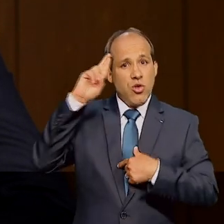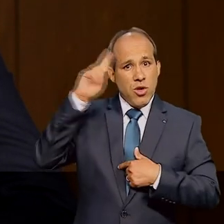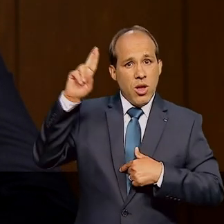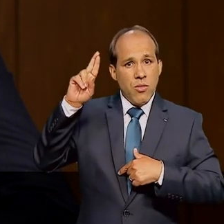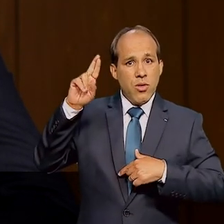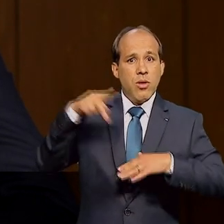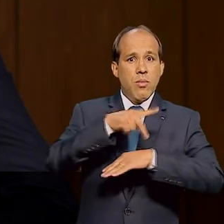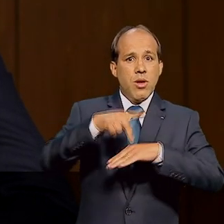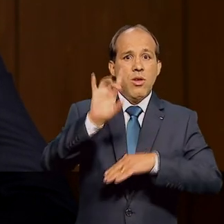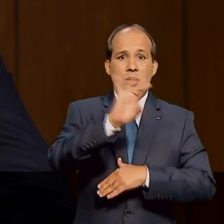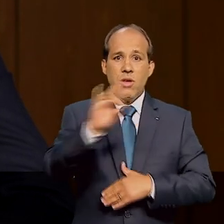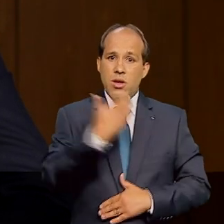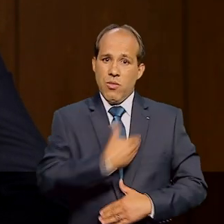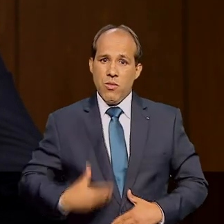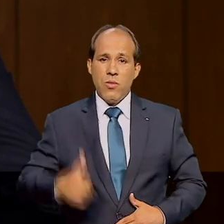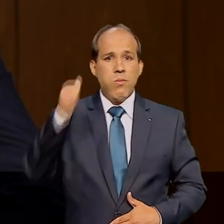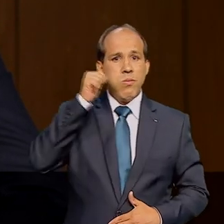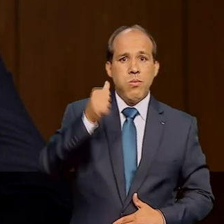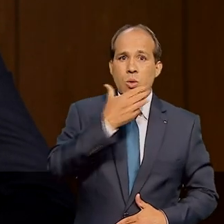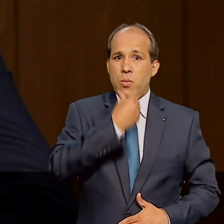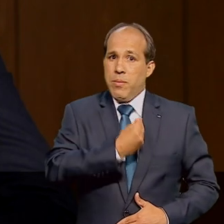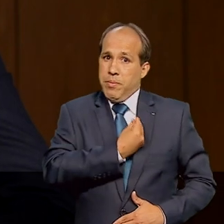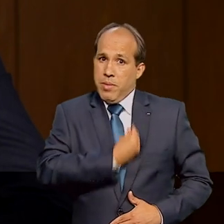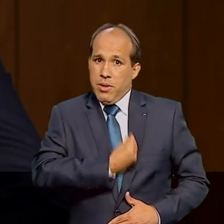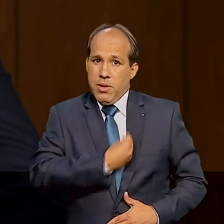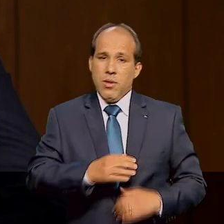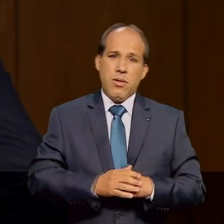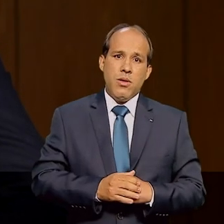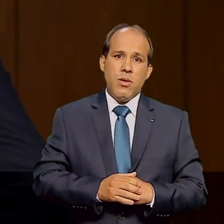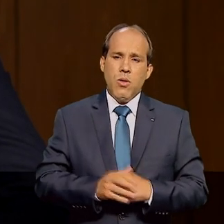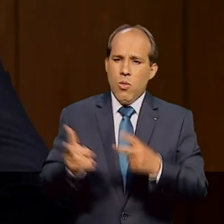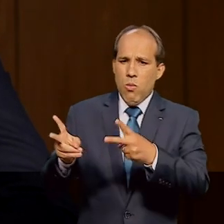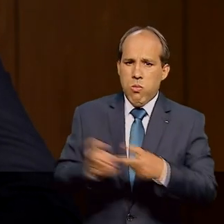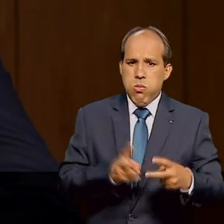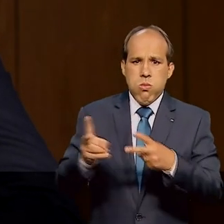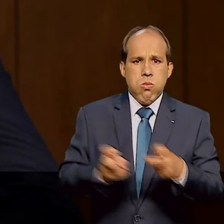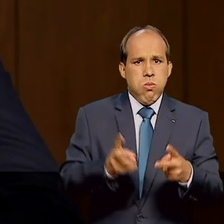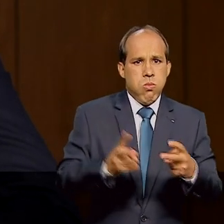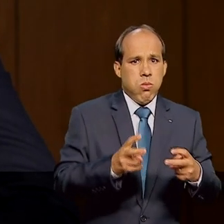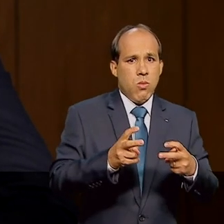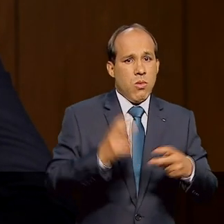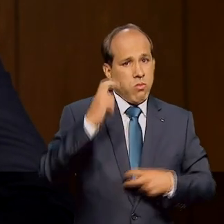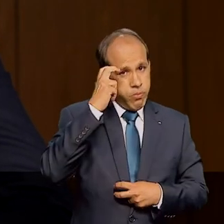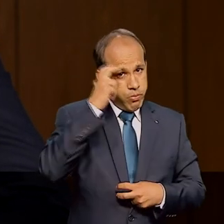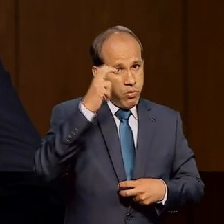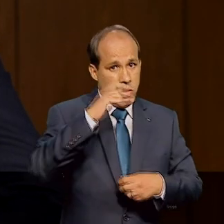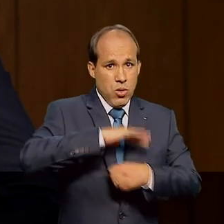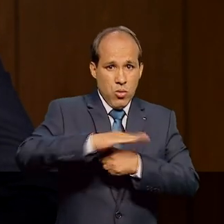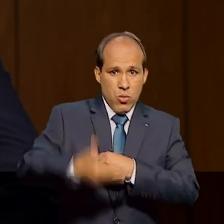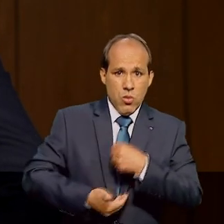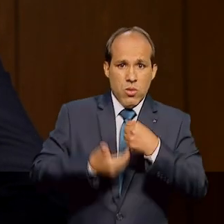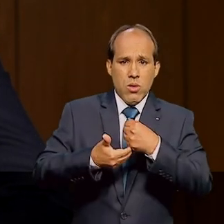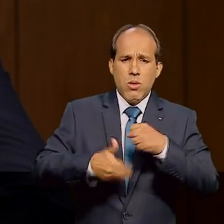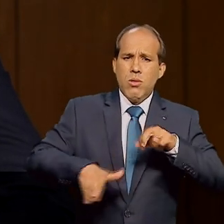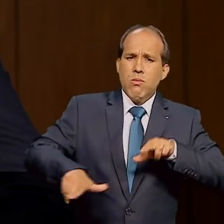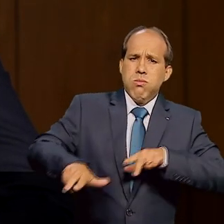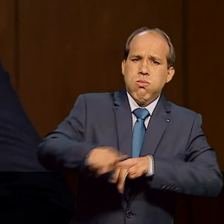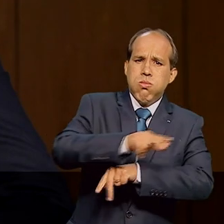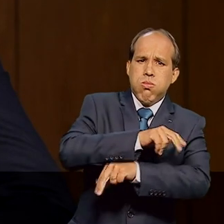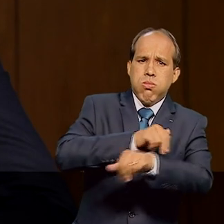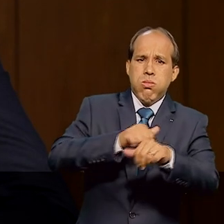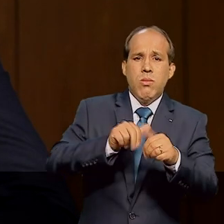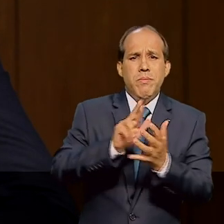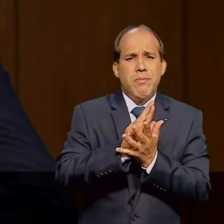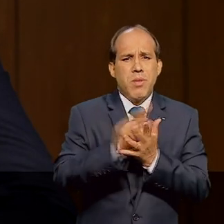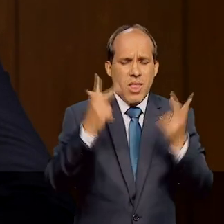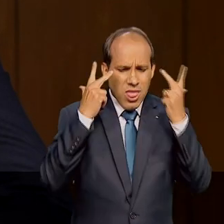chefes de estado e de governo senhoras e senhores a exploração racional e sustentável dos